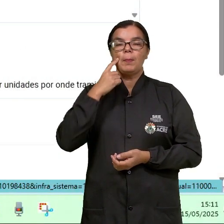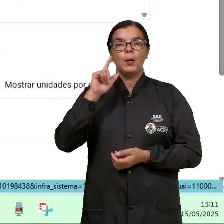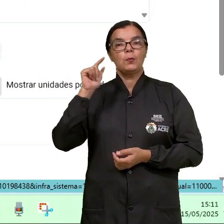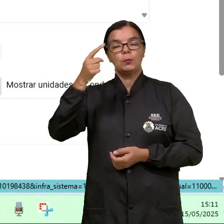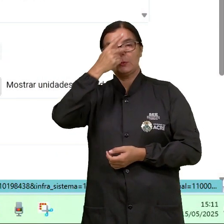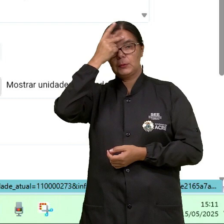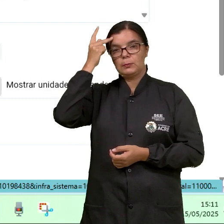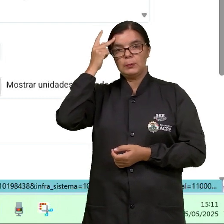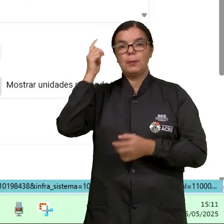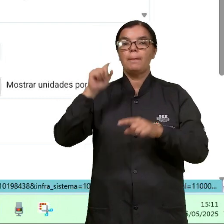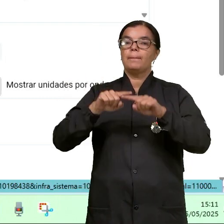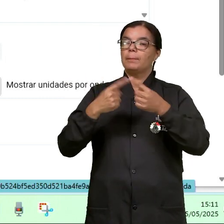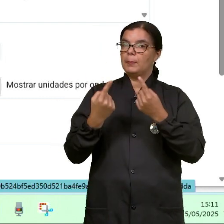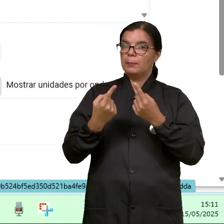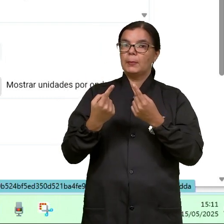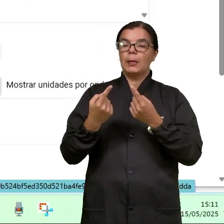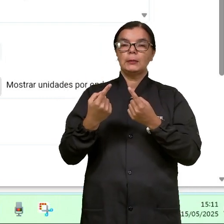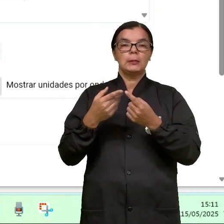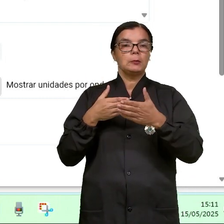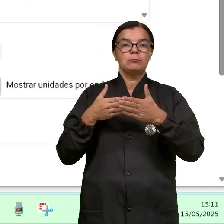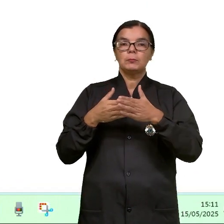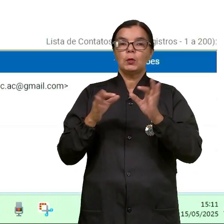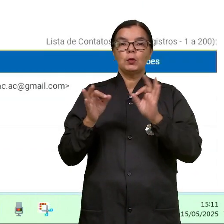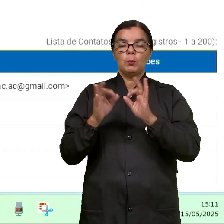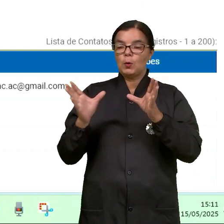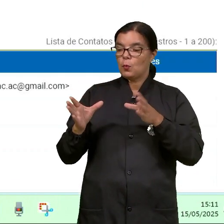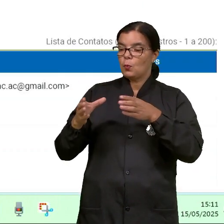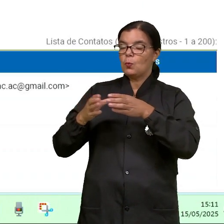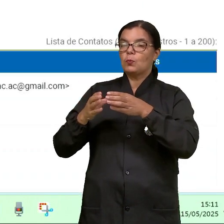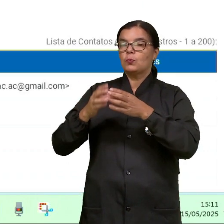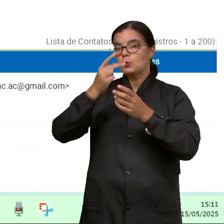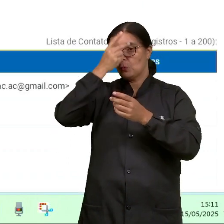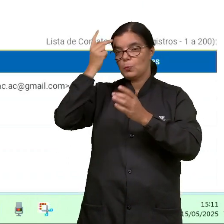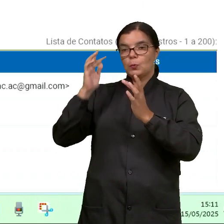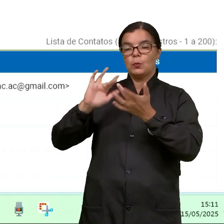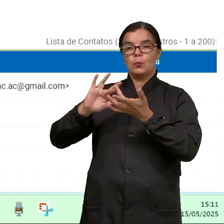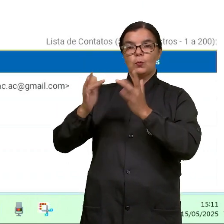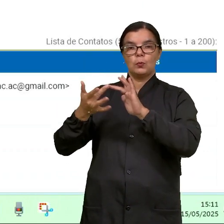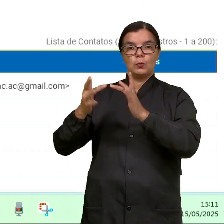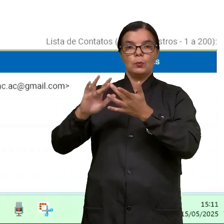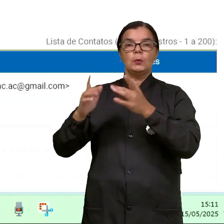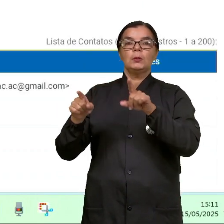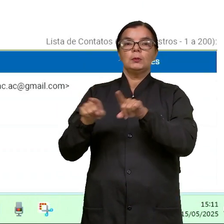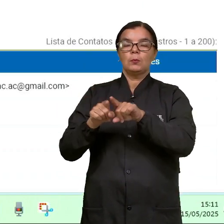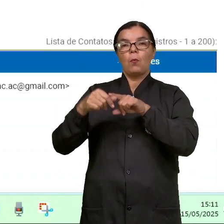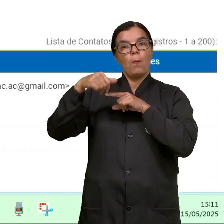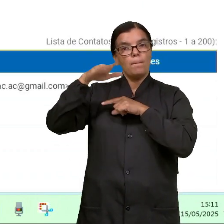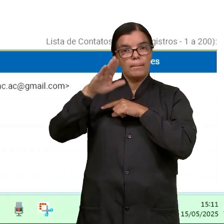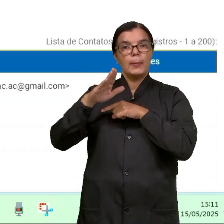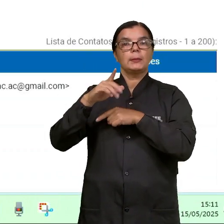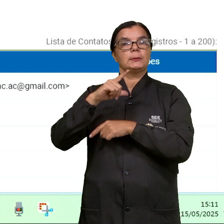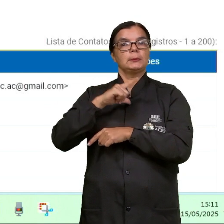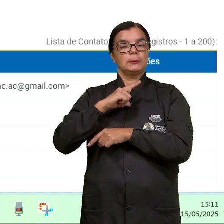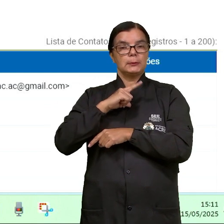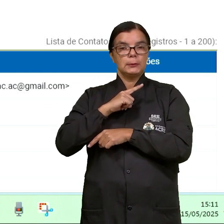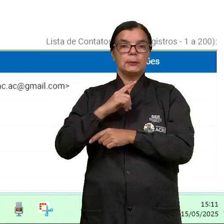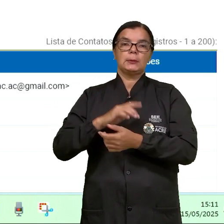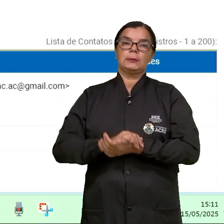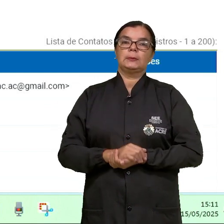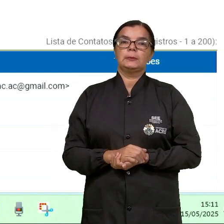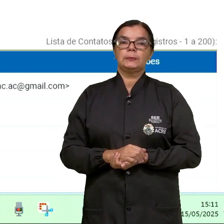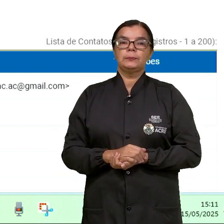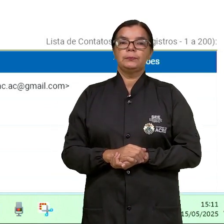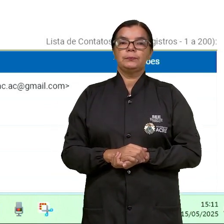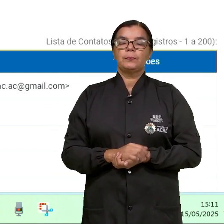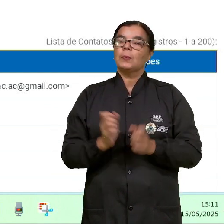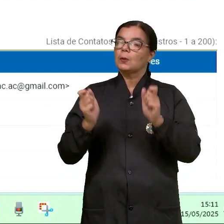pessoas, mas nada impede de você criar um grupo de contatos com mais pessoas